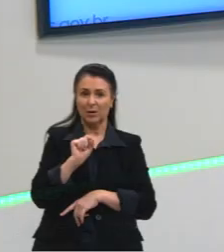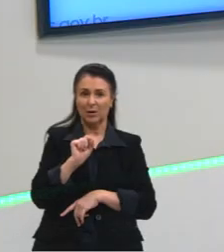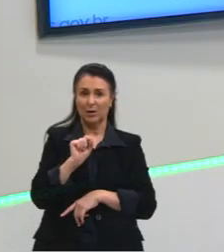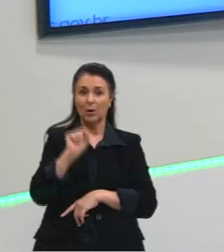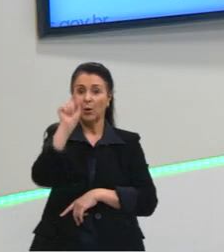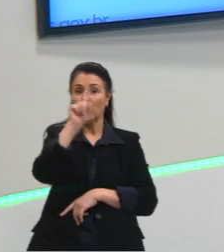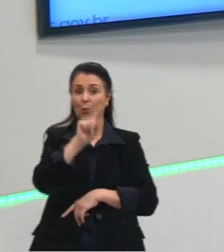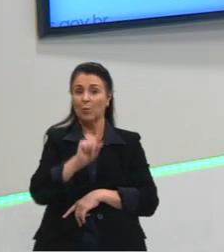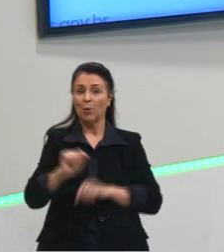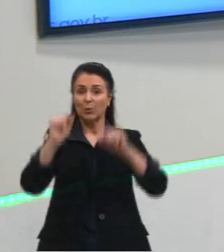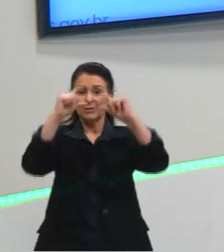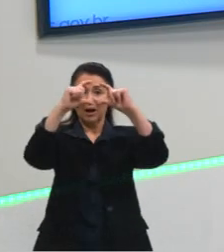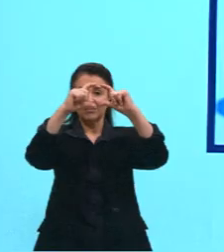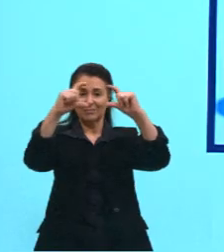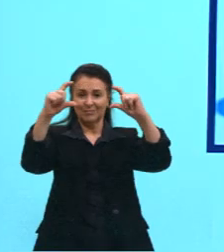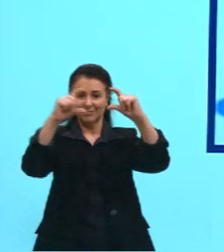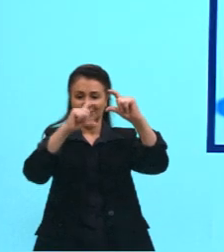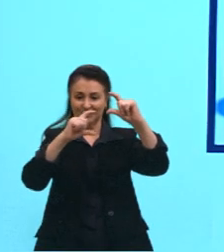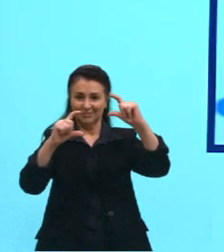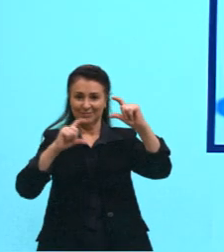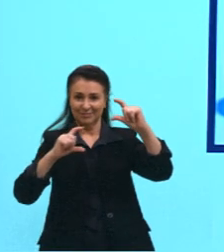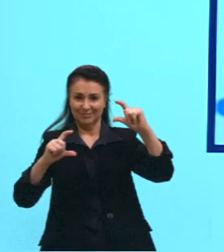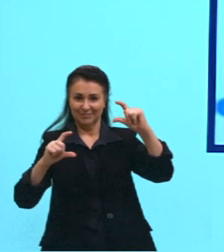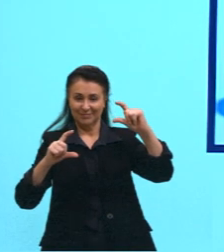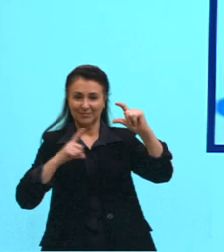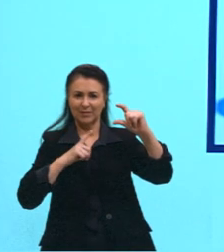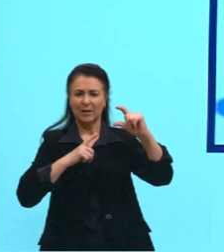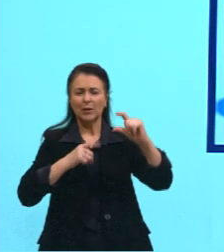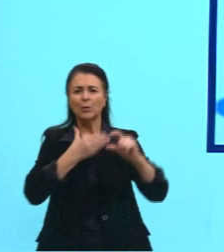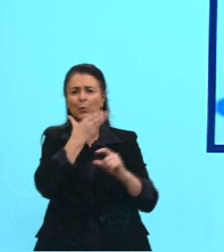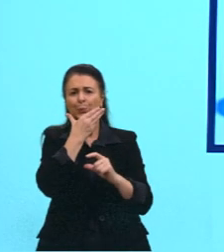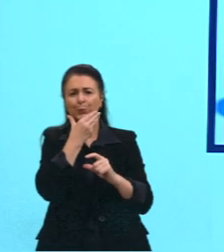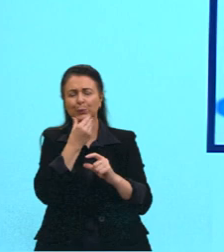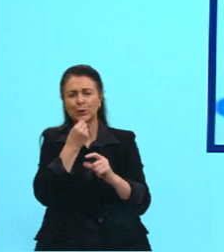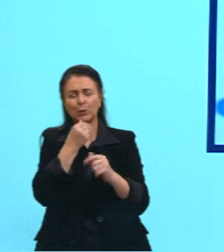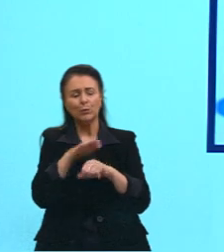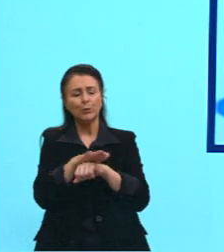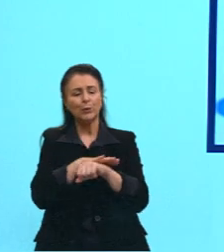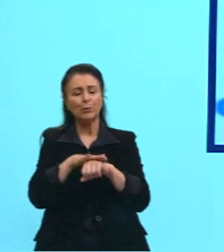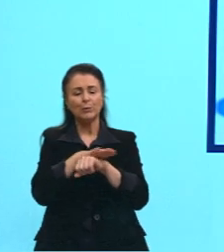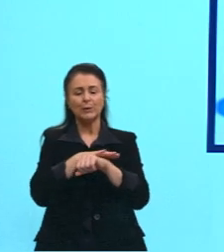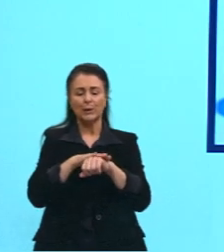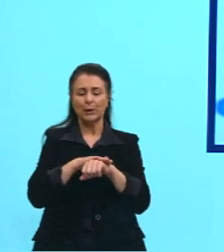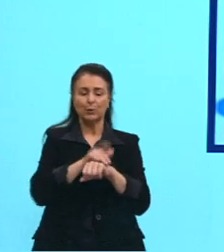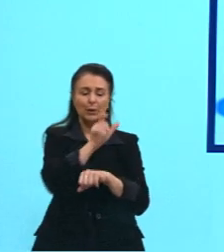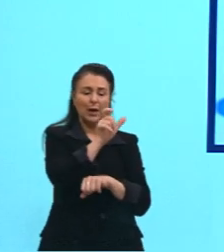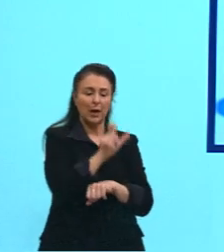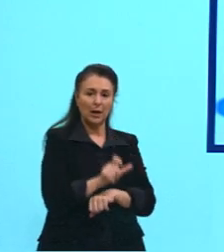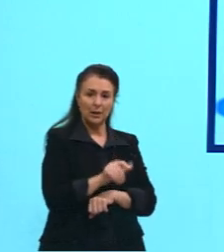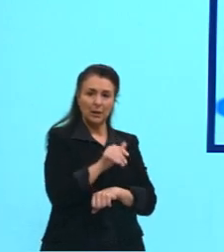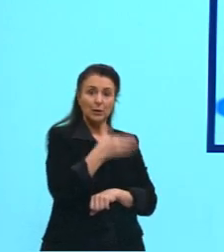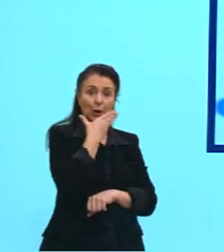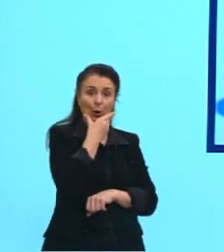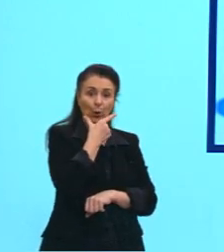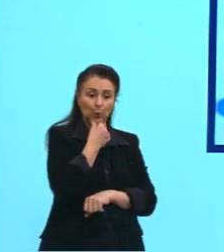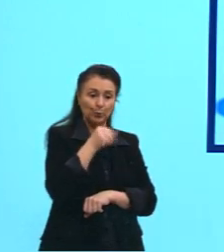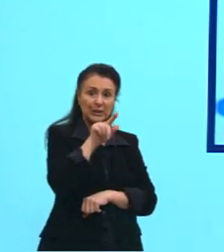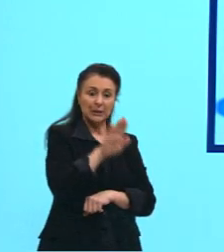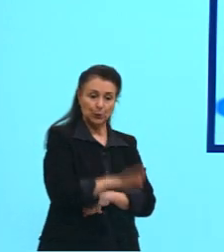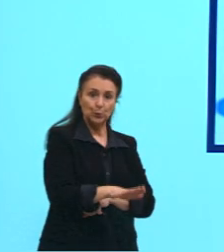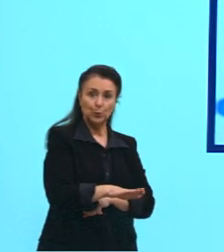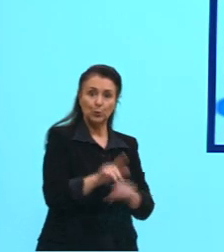uma outra tirinha o senhor tem né o menininho conversando com um homem adulto esse homem tá todo de